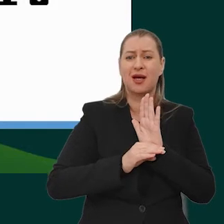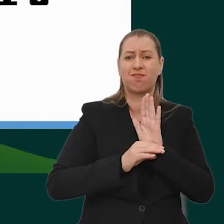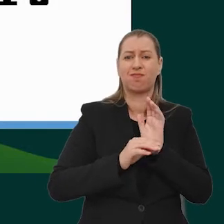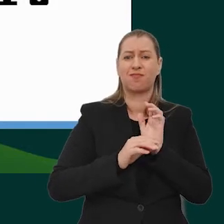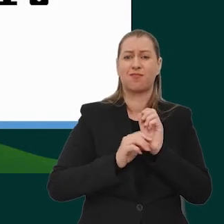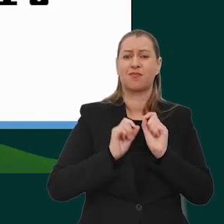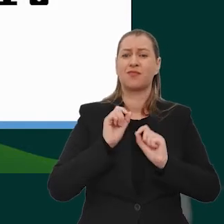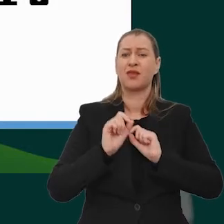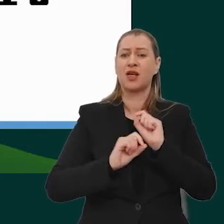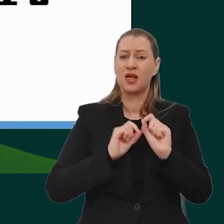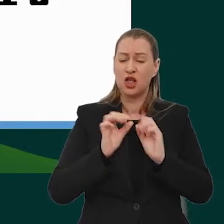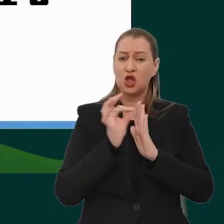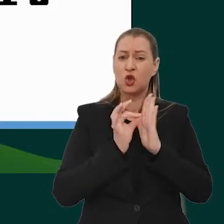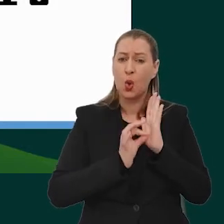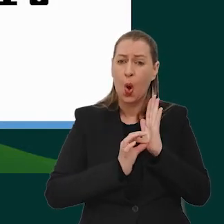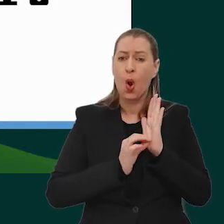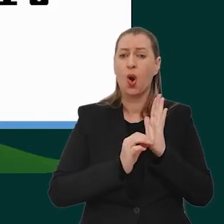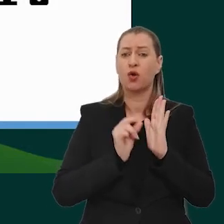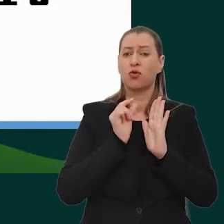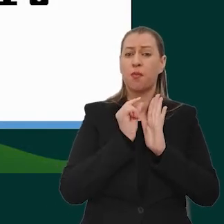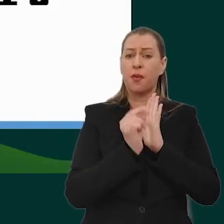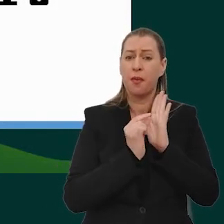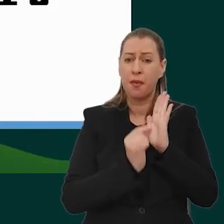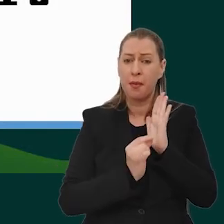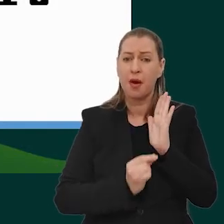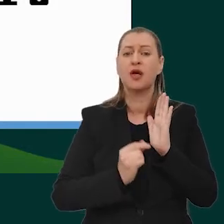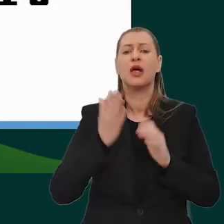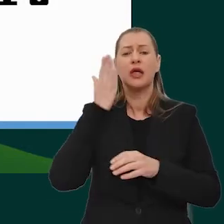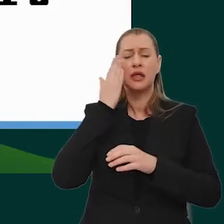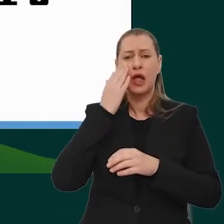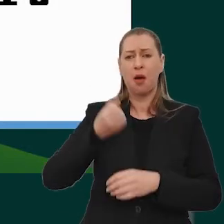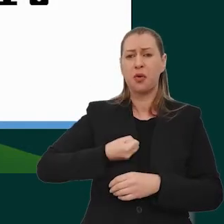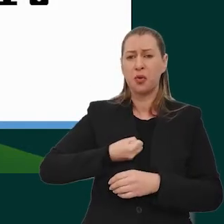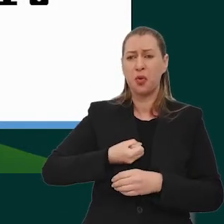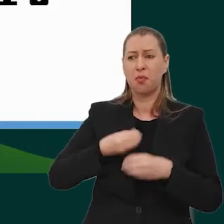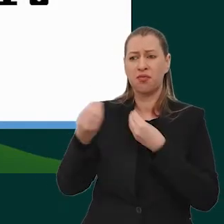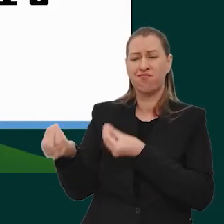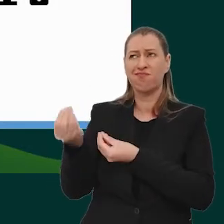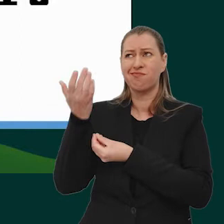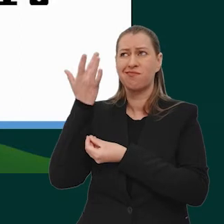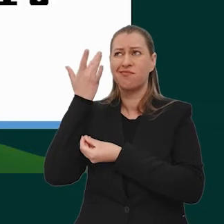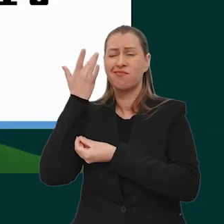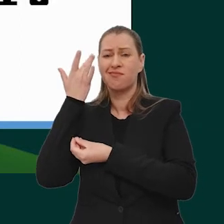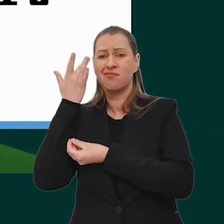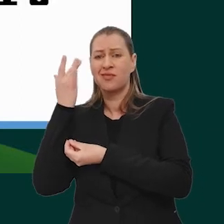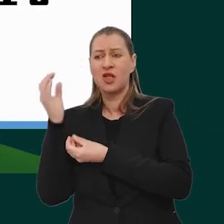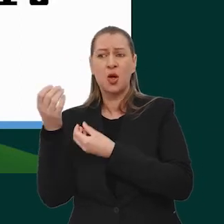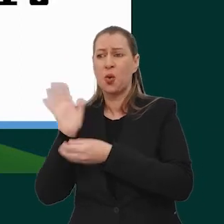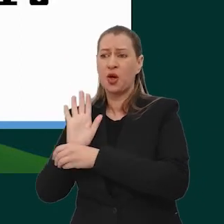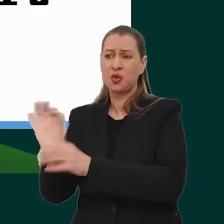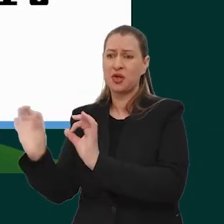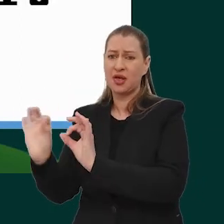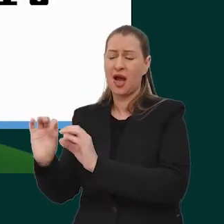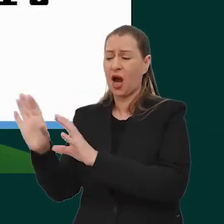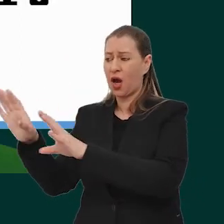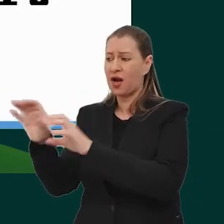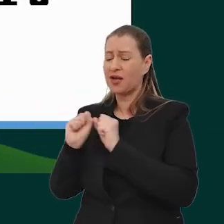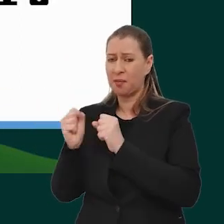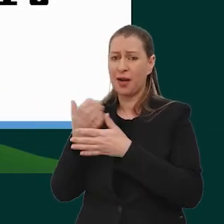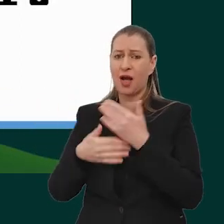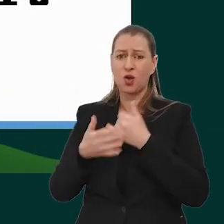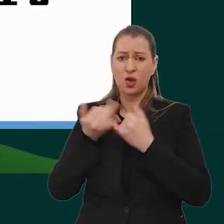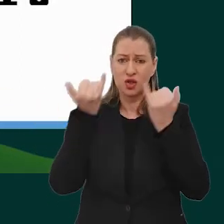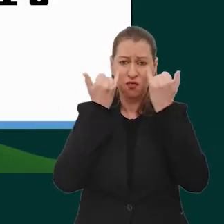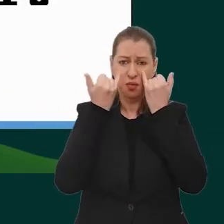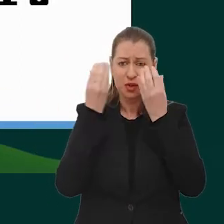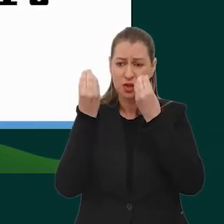o computador já sabe que a lista de caracteres são números, não ajuda em nada. Daí o computador tem que processar essa lista de caracteres em